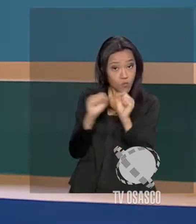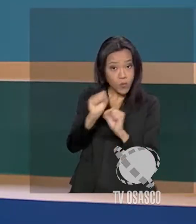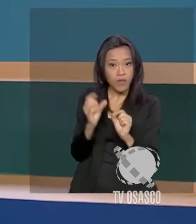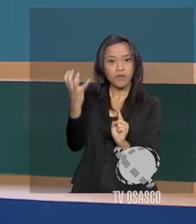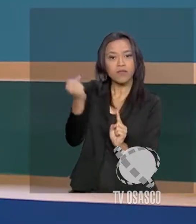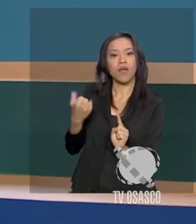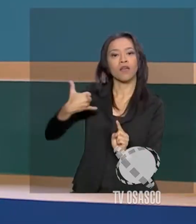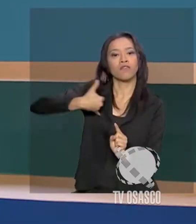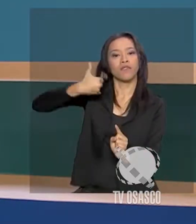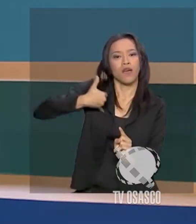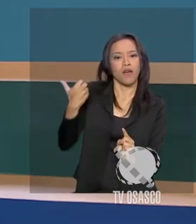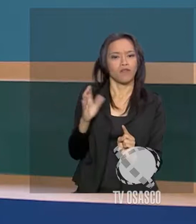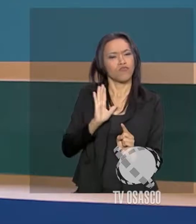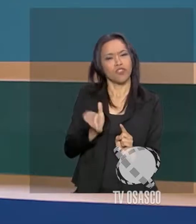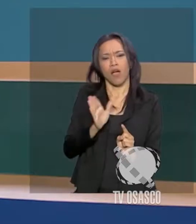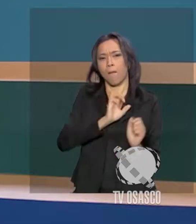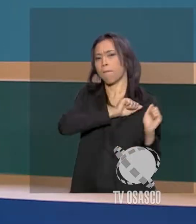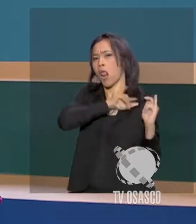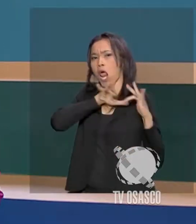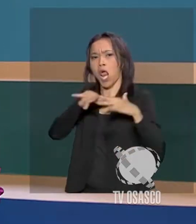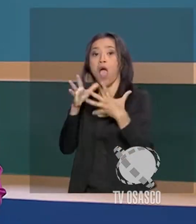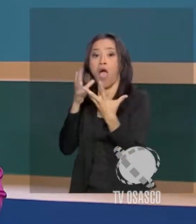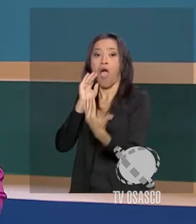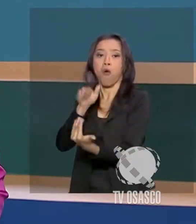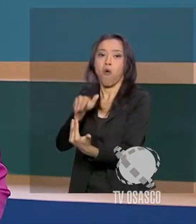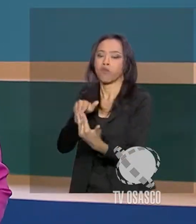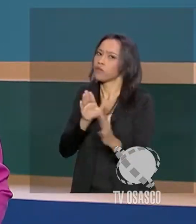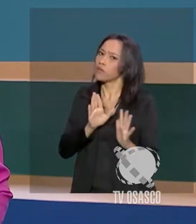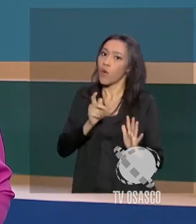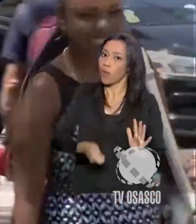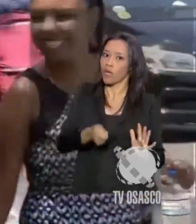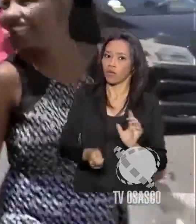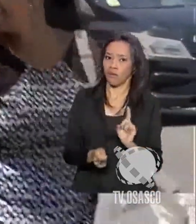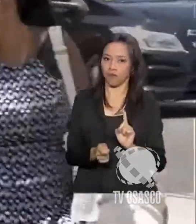A migração não é obrigatória. Veja na reportagem.